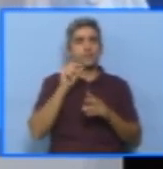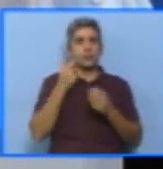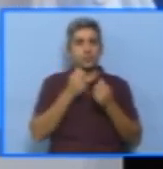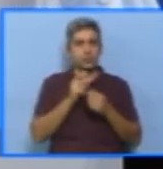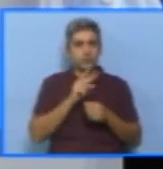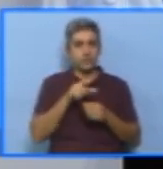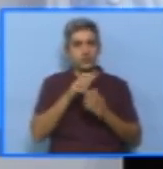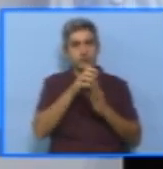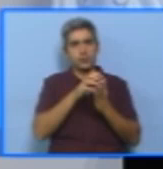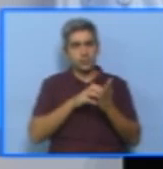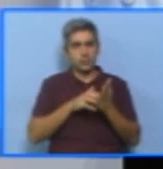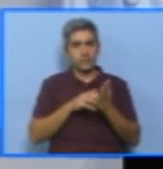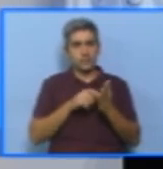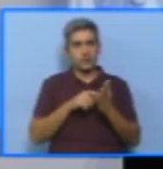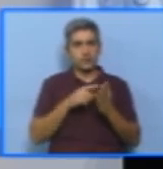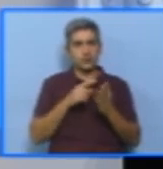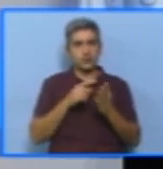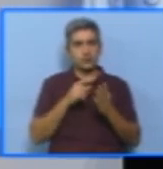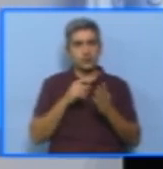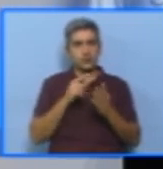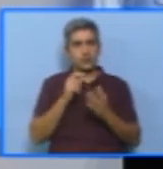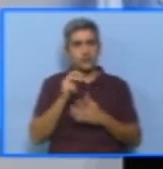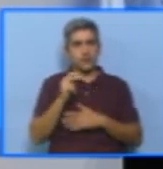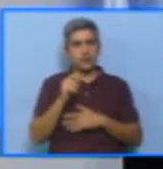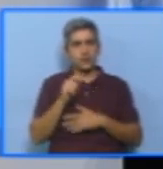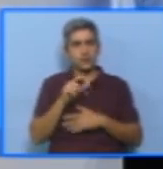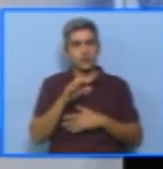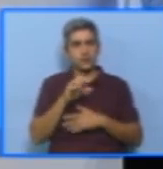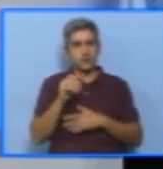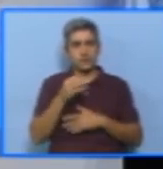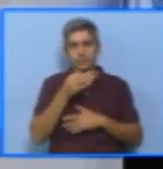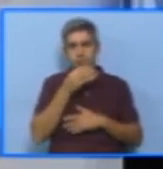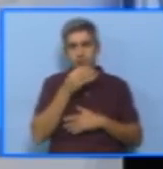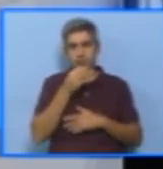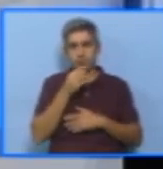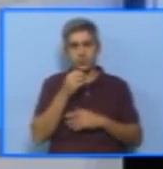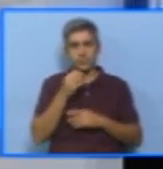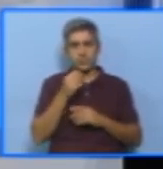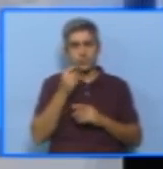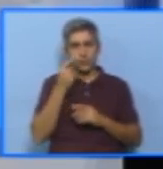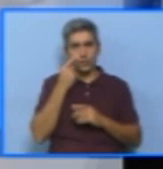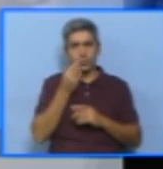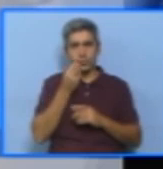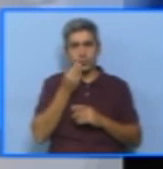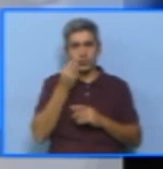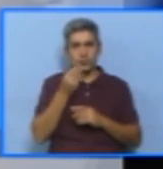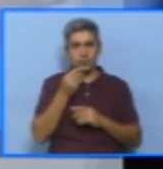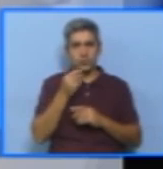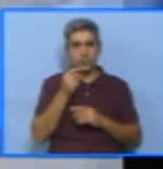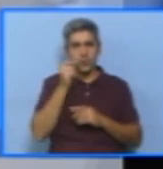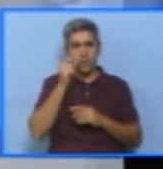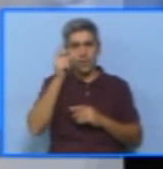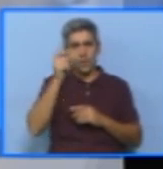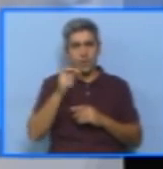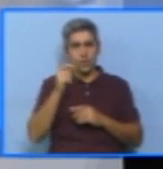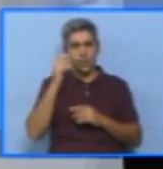que este texto é um daqueles que no Evangelho, e no dizer de um notável e conhecido